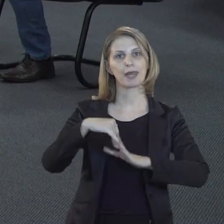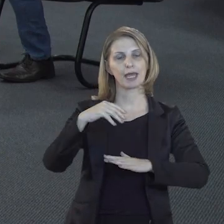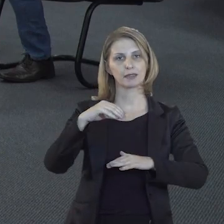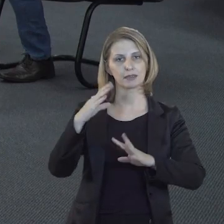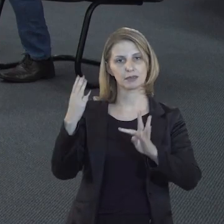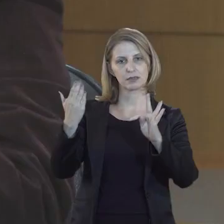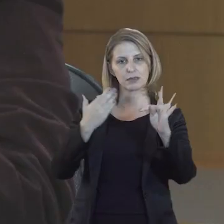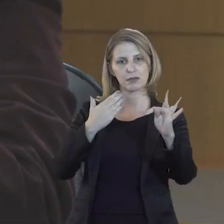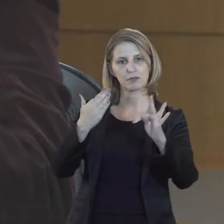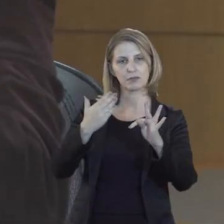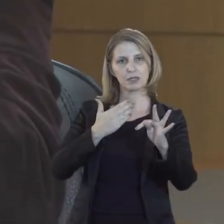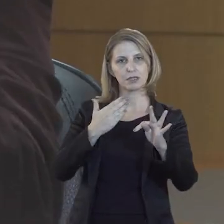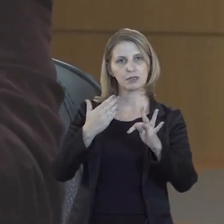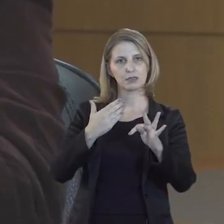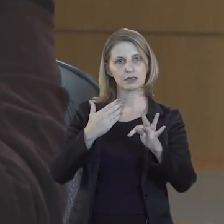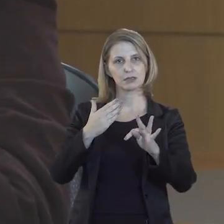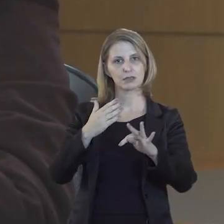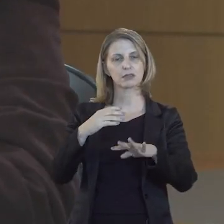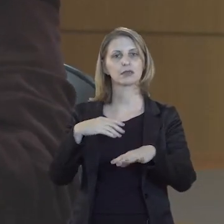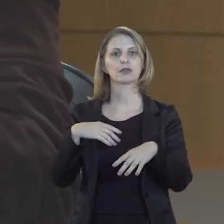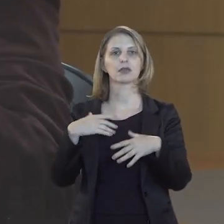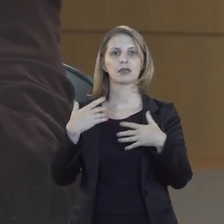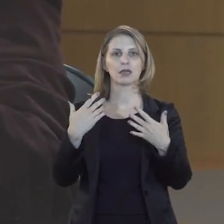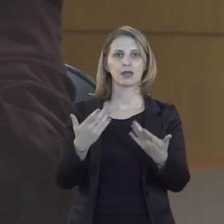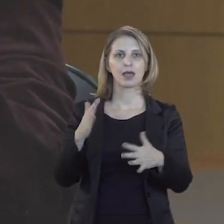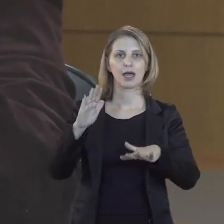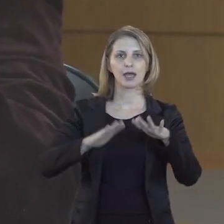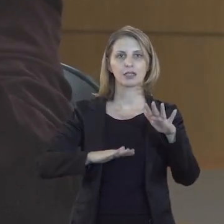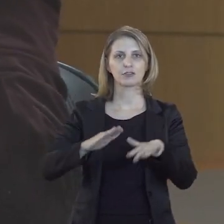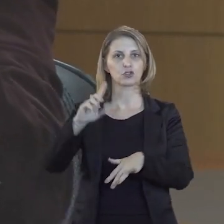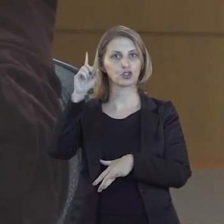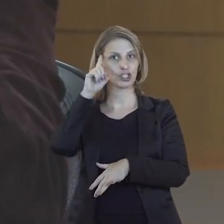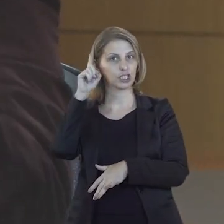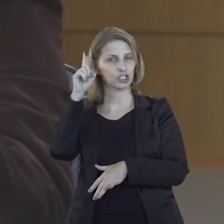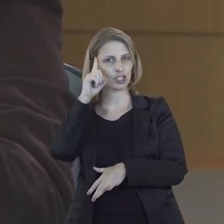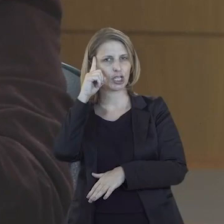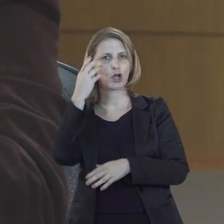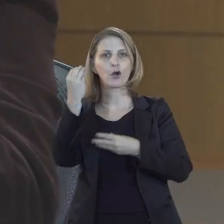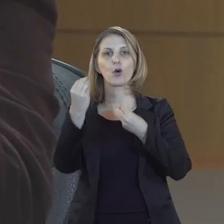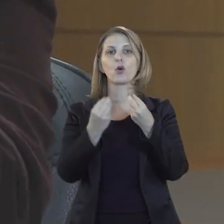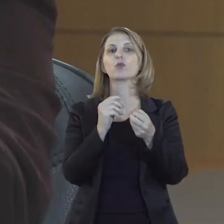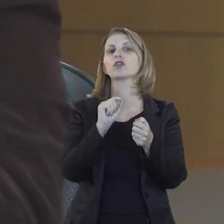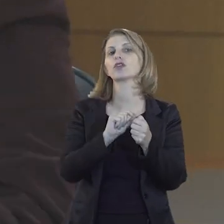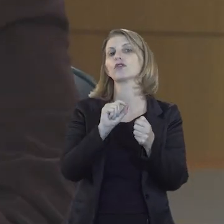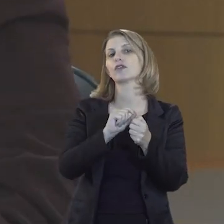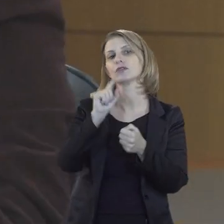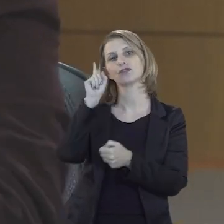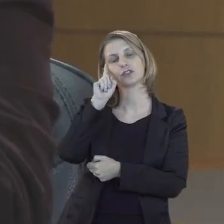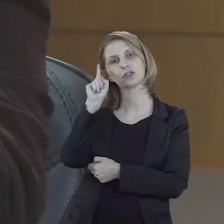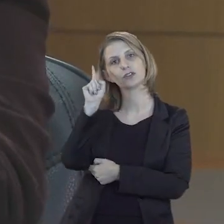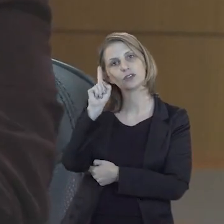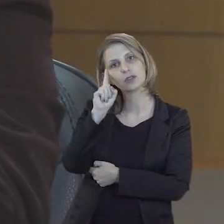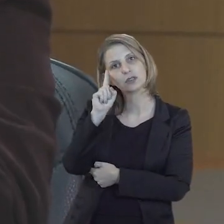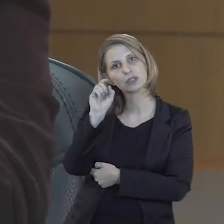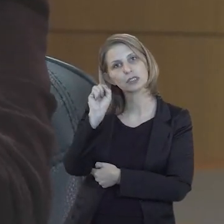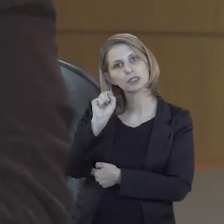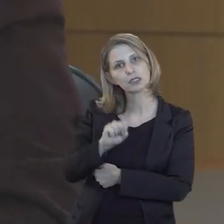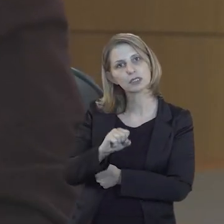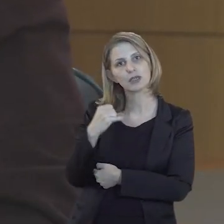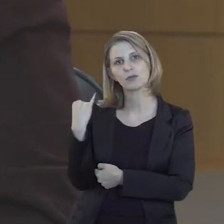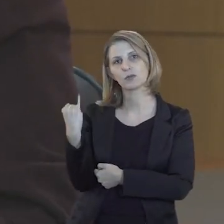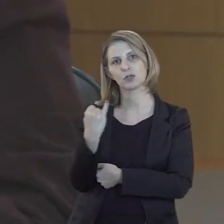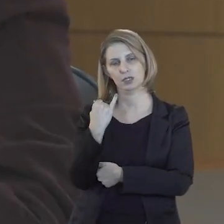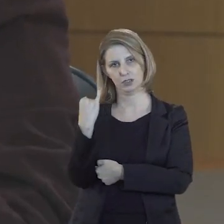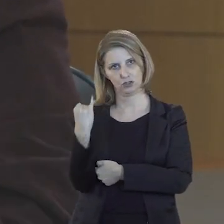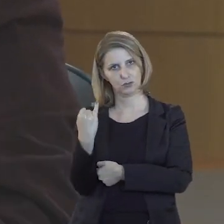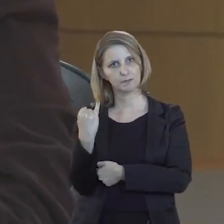provocar? As práticas complementares, muitas vezes nossas práticas nas nossas rotinas, no nosso